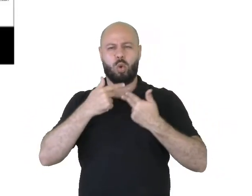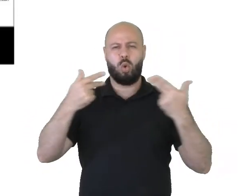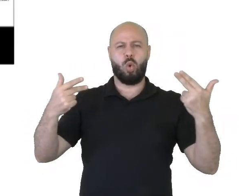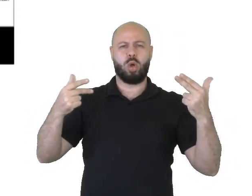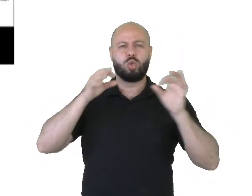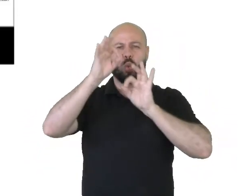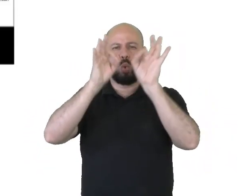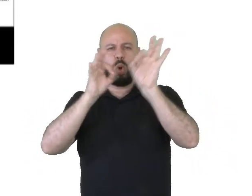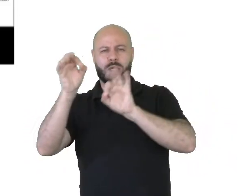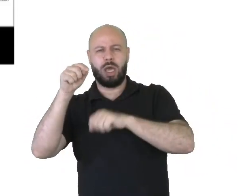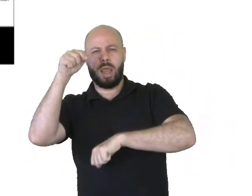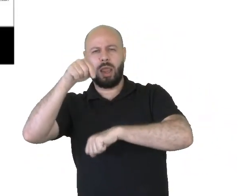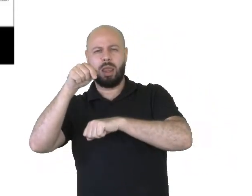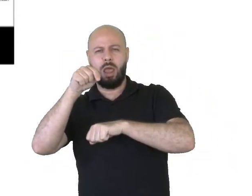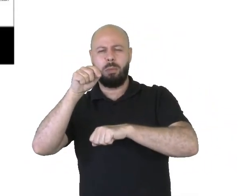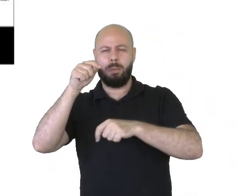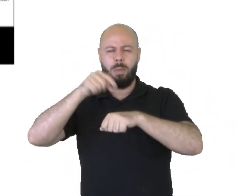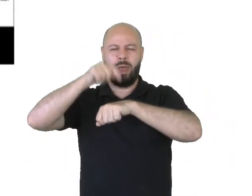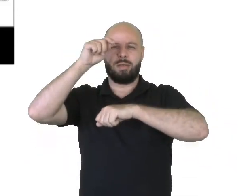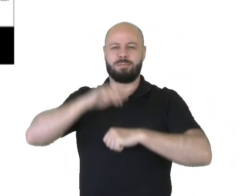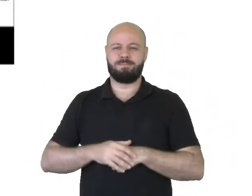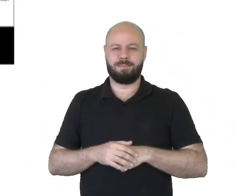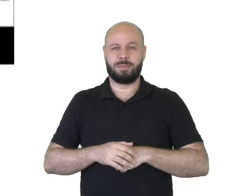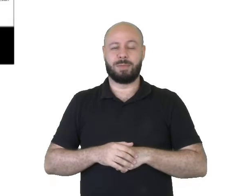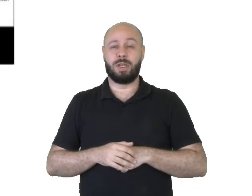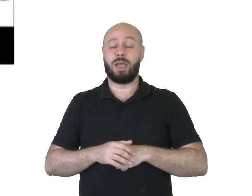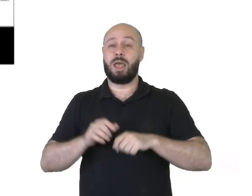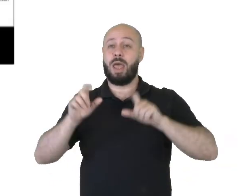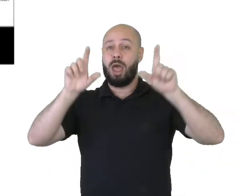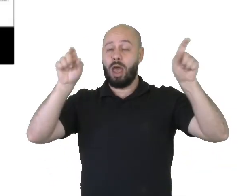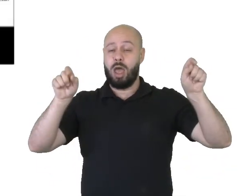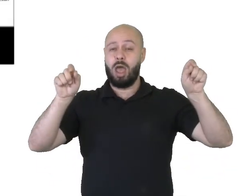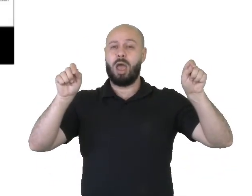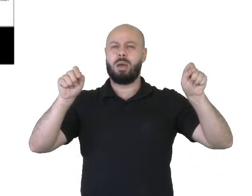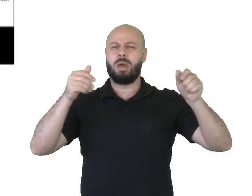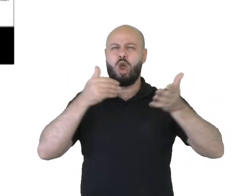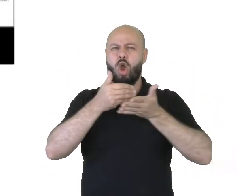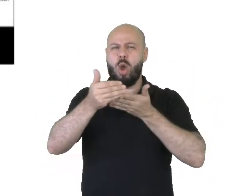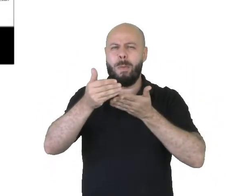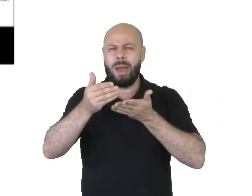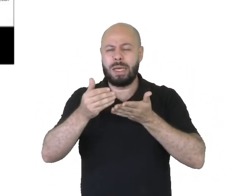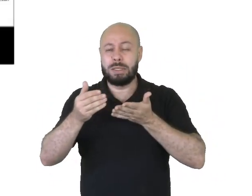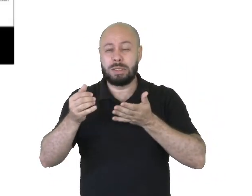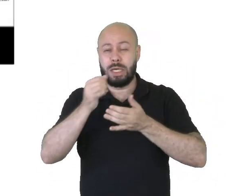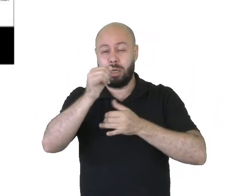estar tudo em cena. A rubrica é muito importante para a iniciação da montagem teatral.